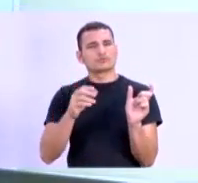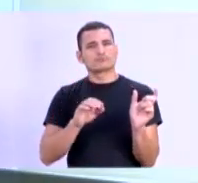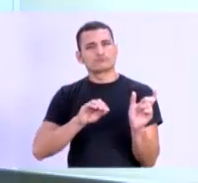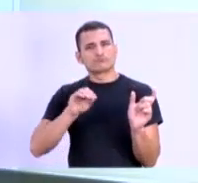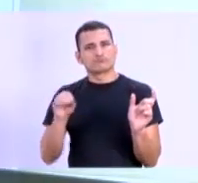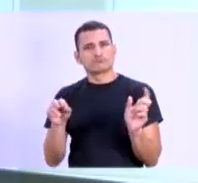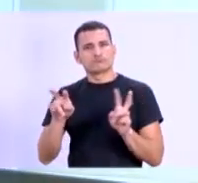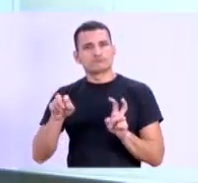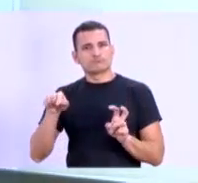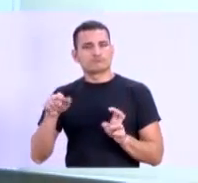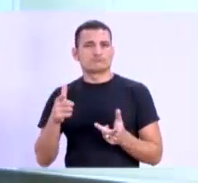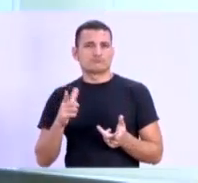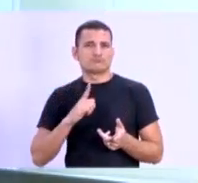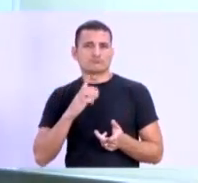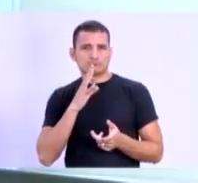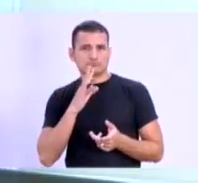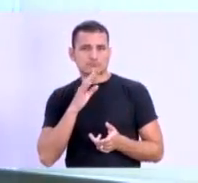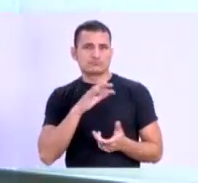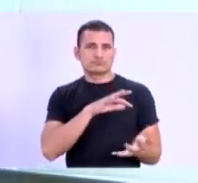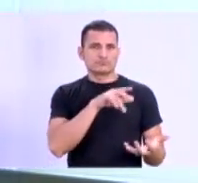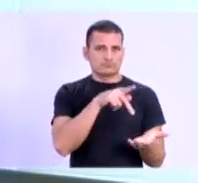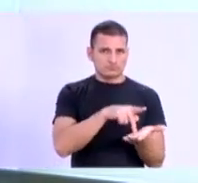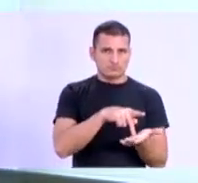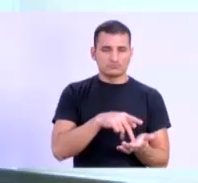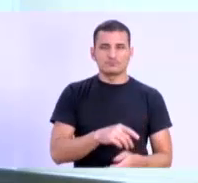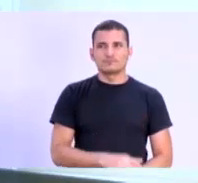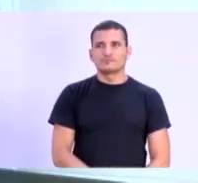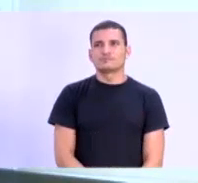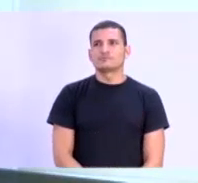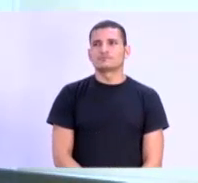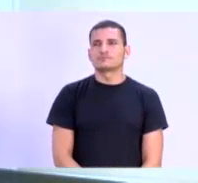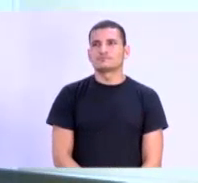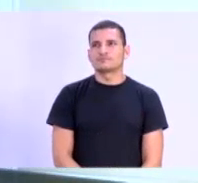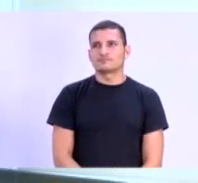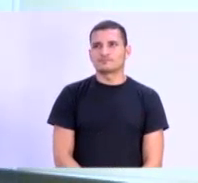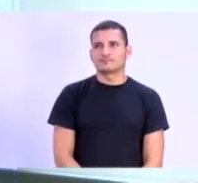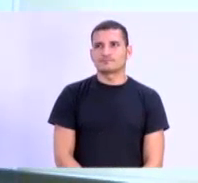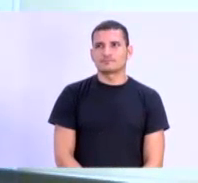conhecimento desses objetos do mundo real, né?